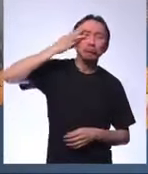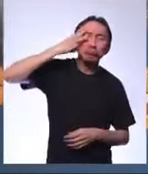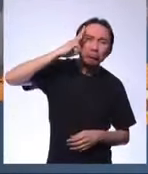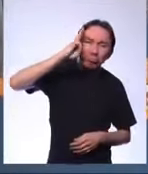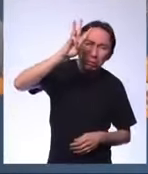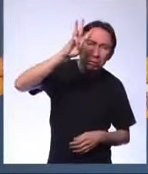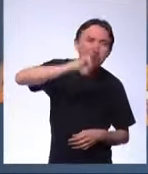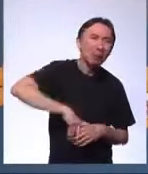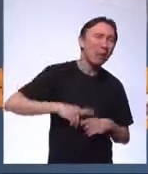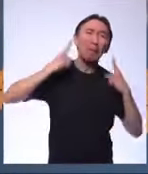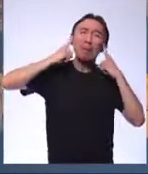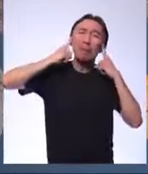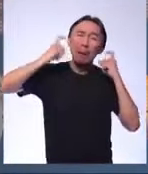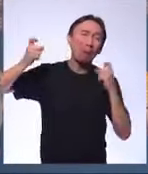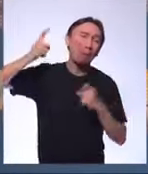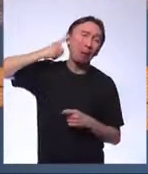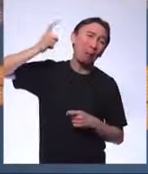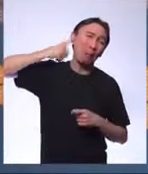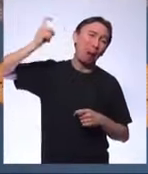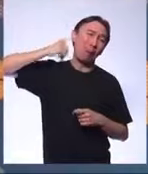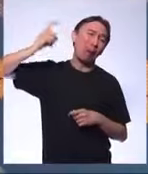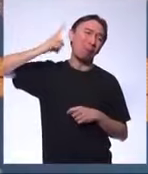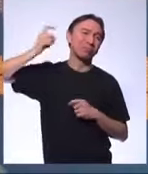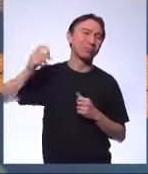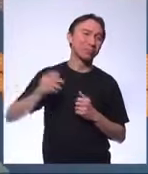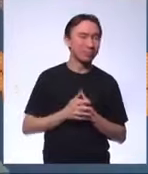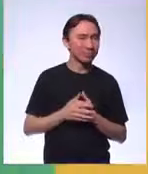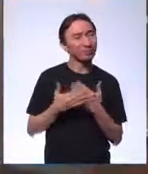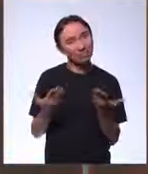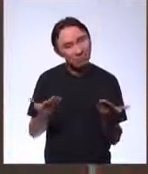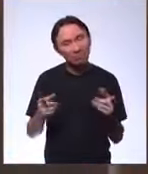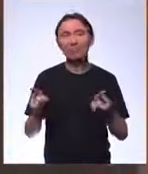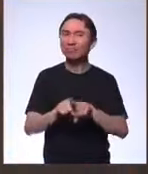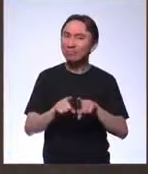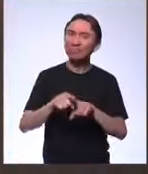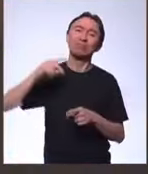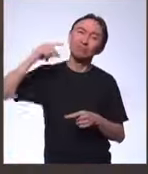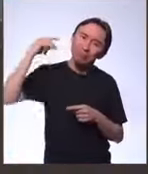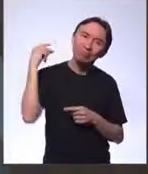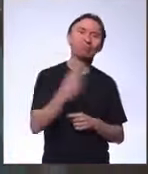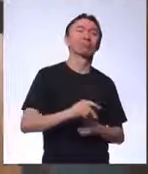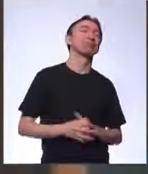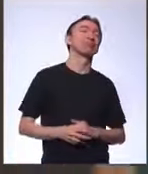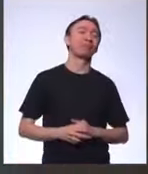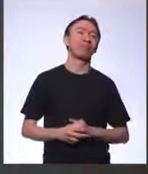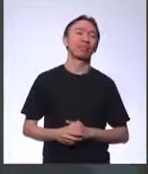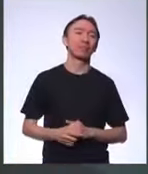na sua cabeça o tempo todo. Quer dizer, isso aí também era tortura.